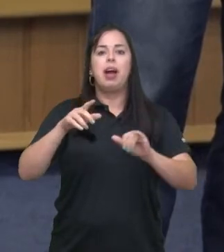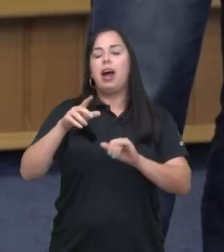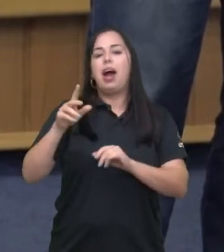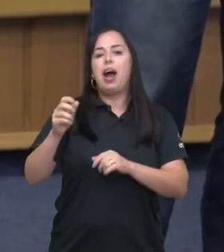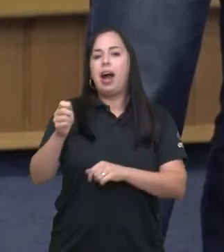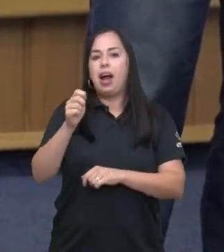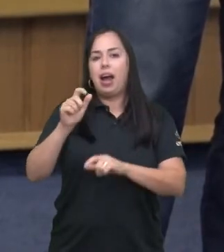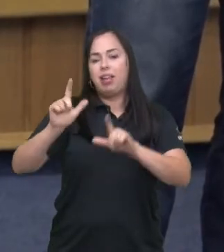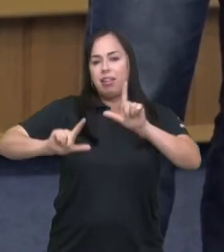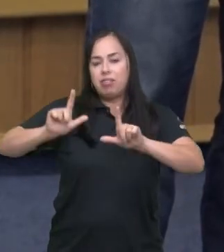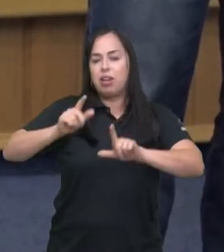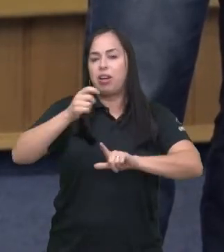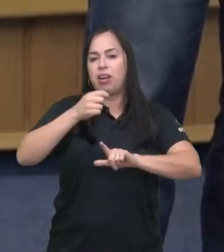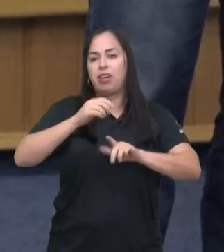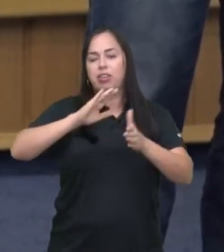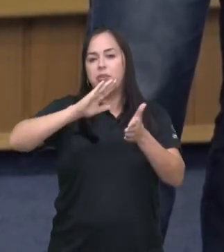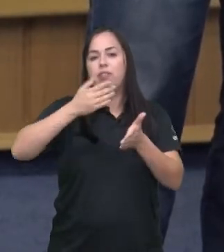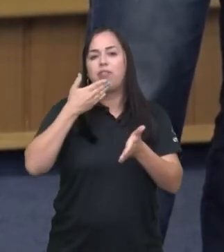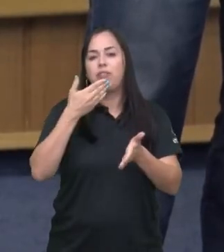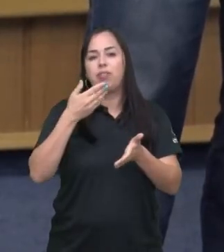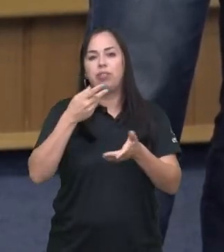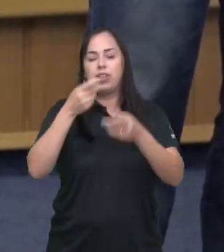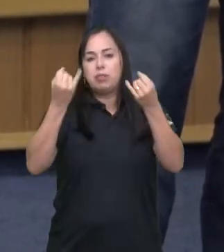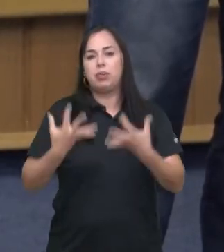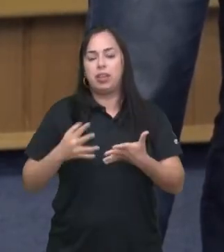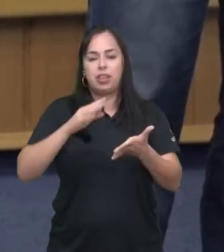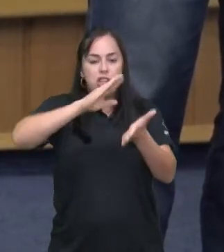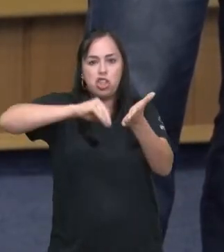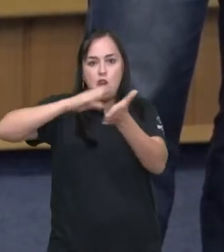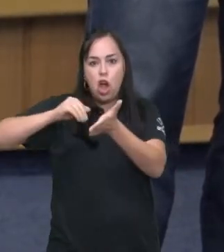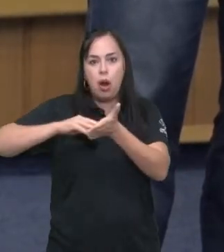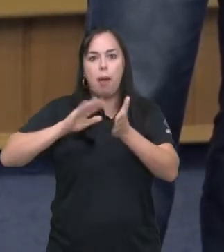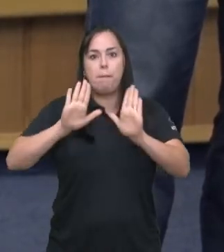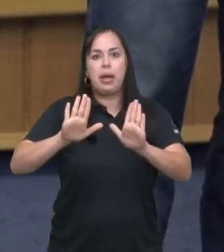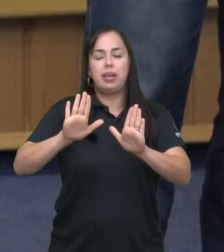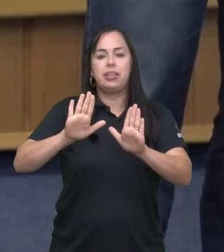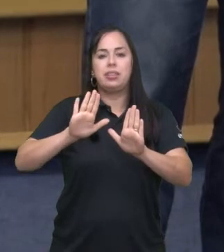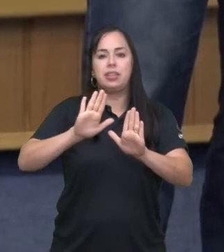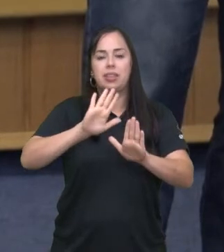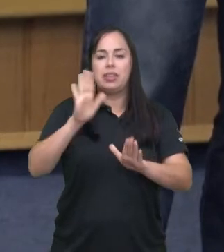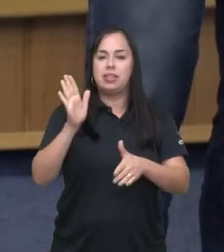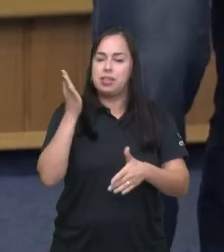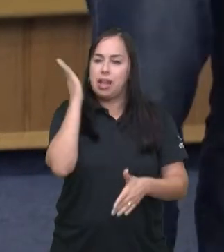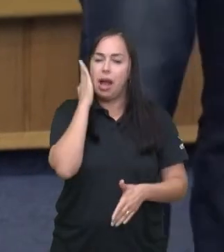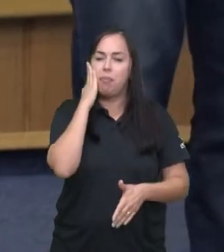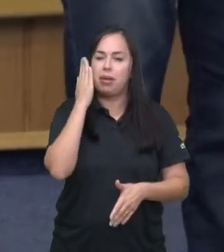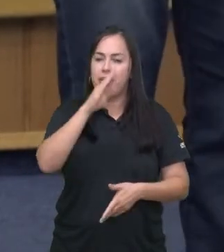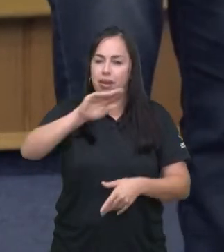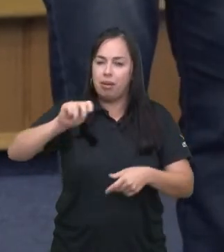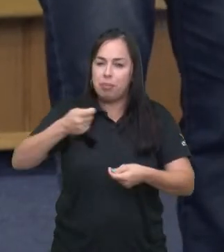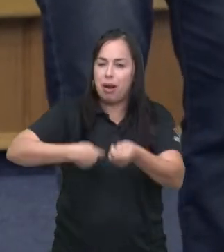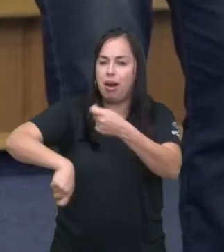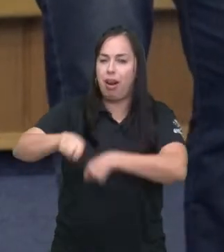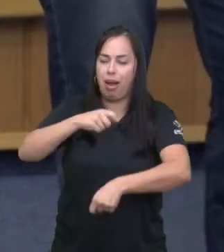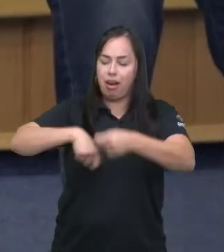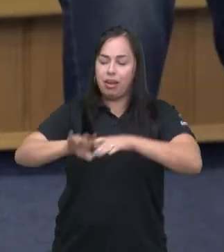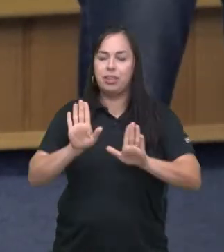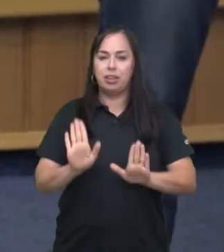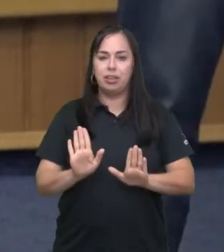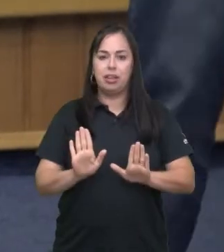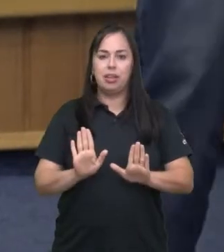melhorar. Na realidade, foi retirada para fazer a manobra e passar, como vocês assistiram, o PELON.